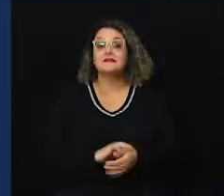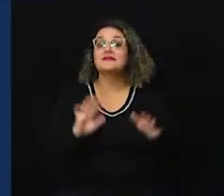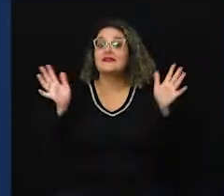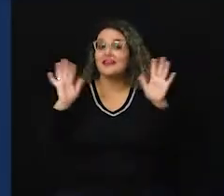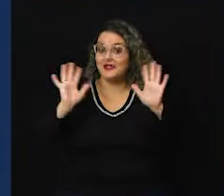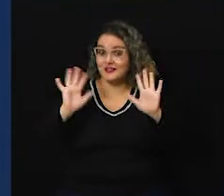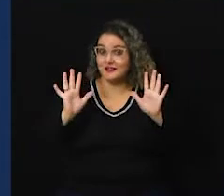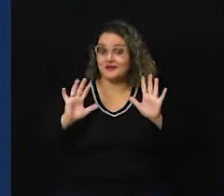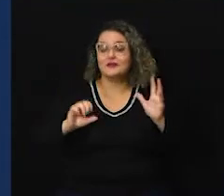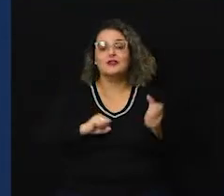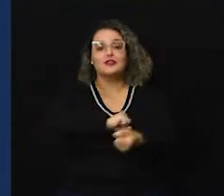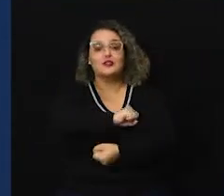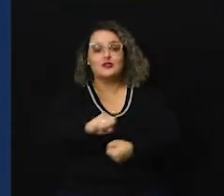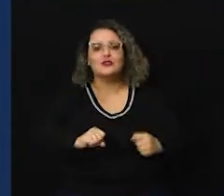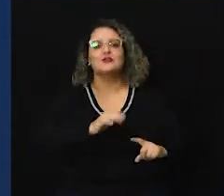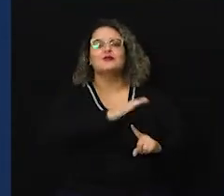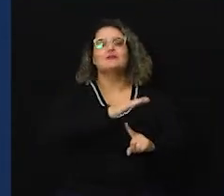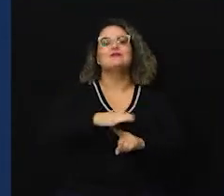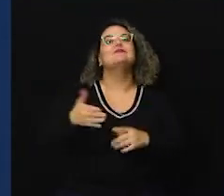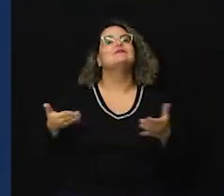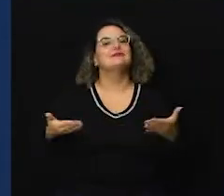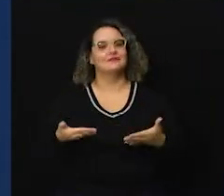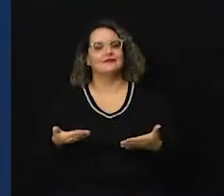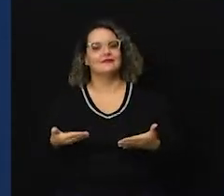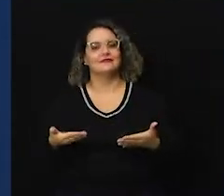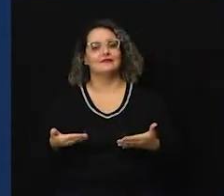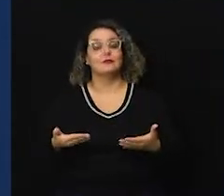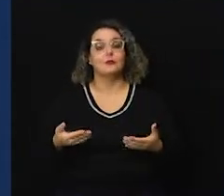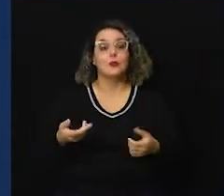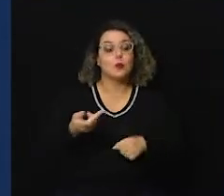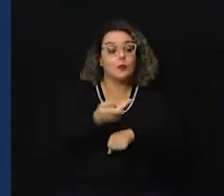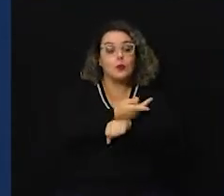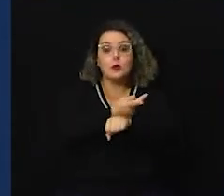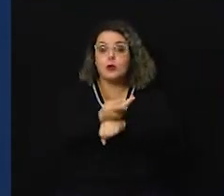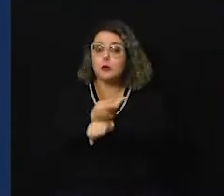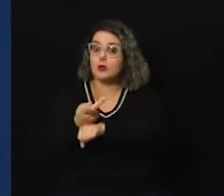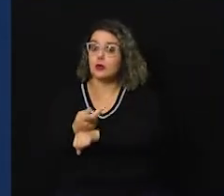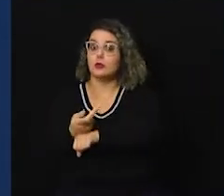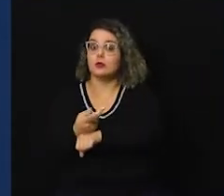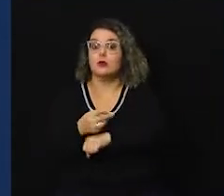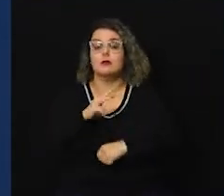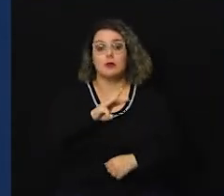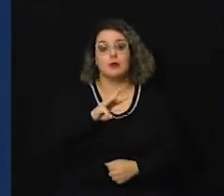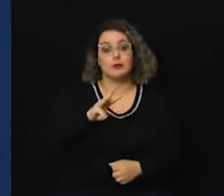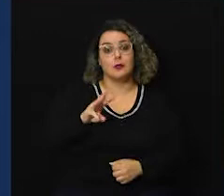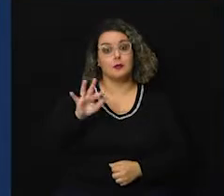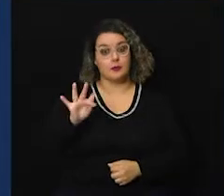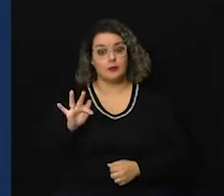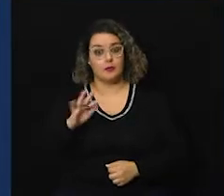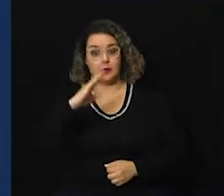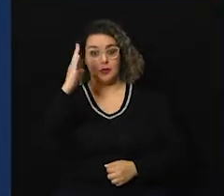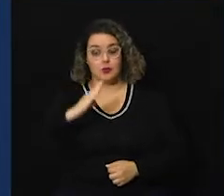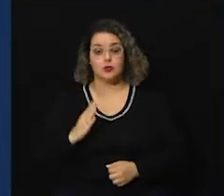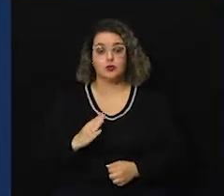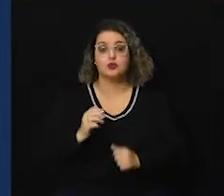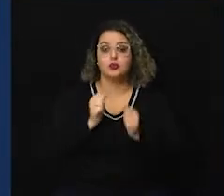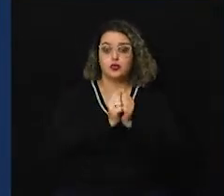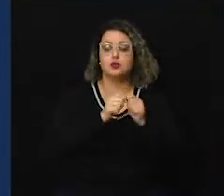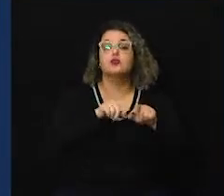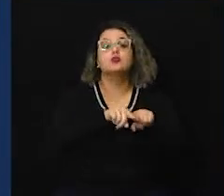o Olá giro ambiental está no ar o encantamento feito pelo wwf-brasil junto com